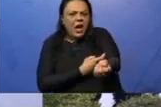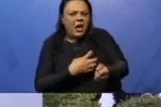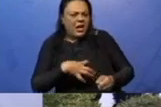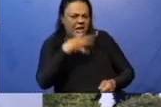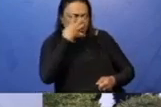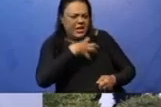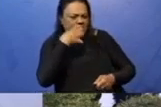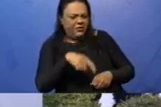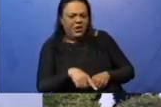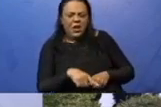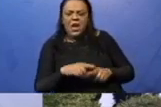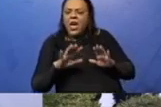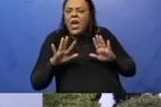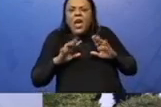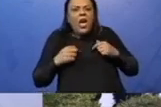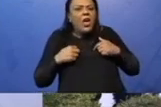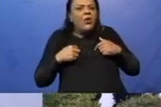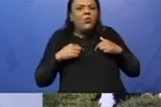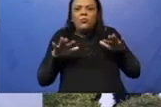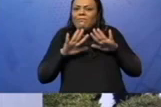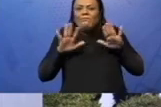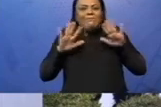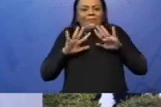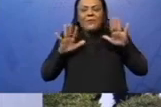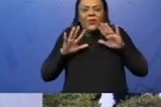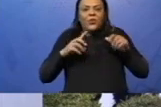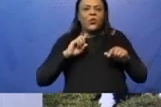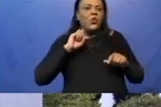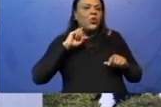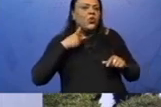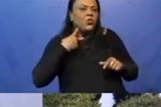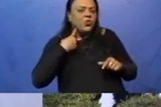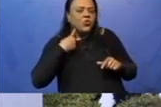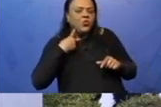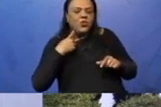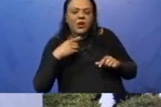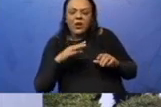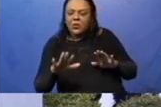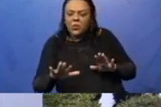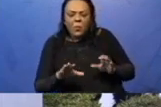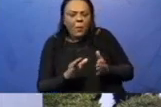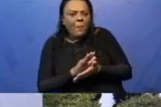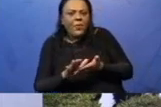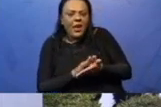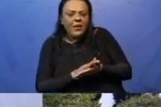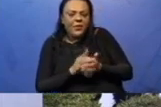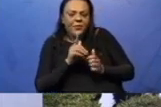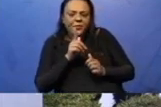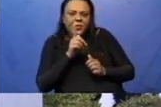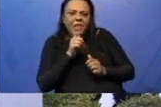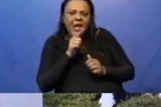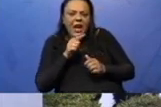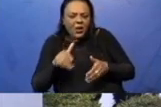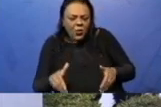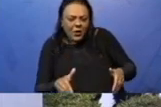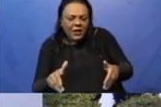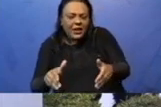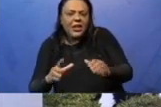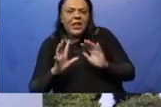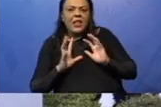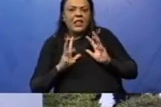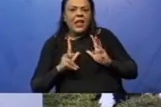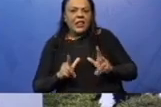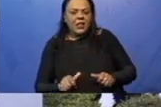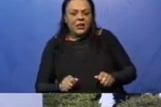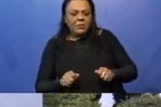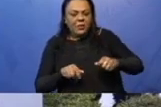eu não estou sujando nada. Bebo aqui, uns 20 passos mais abaixo, e é impossível acontecer o que o senhor está falando.